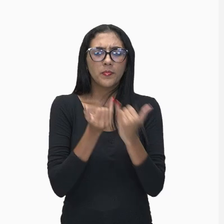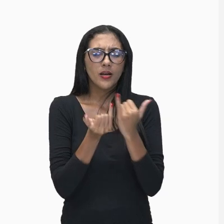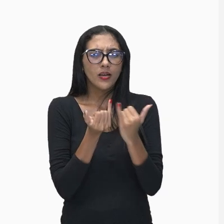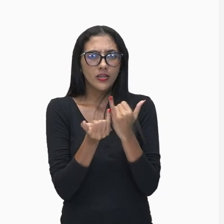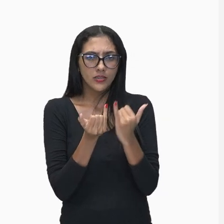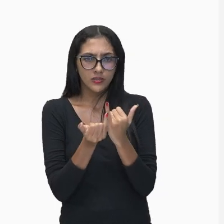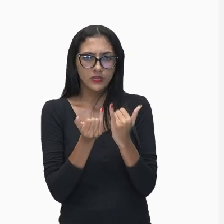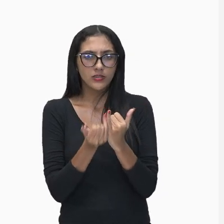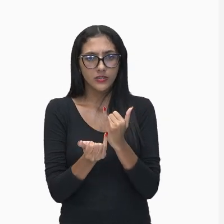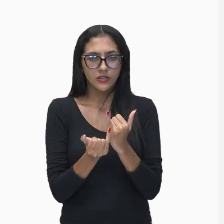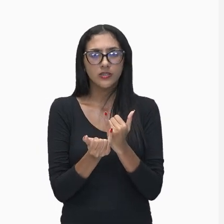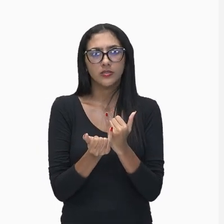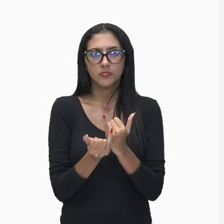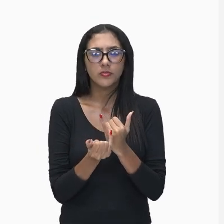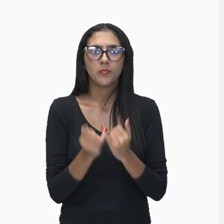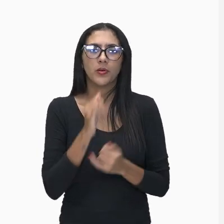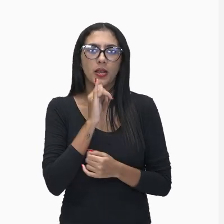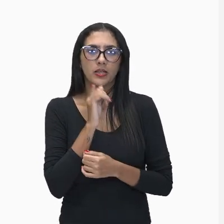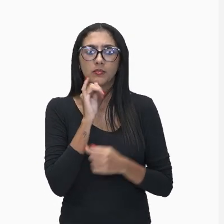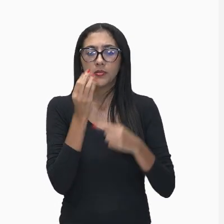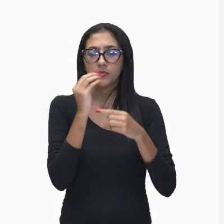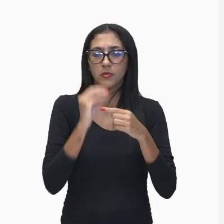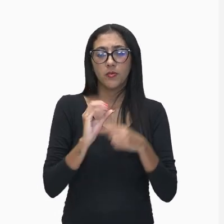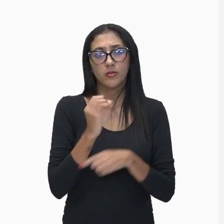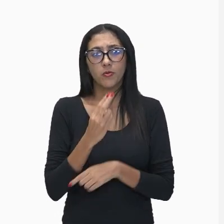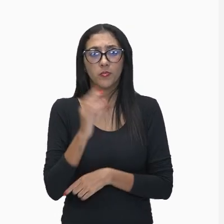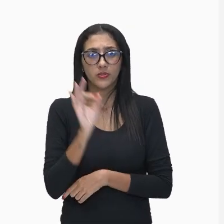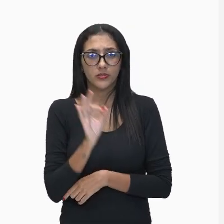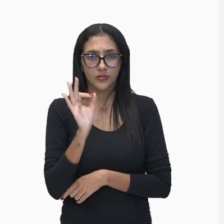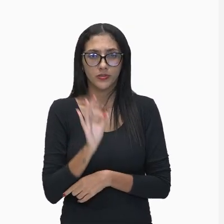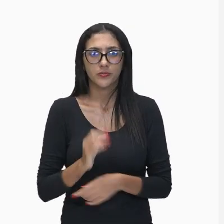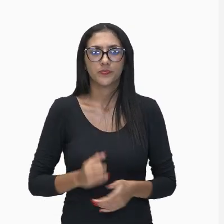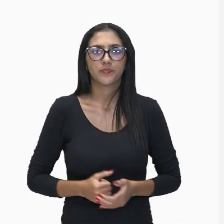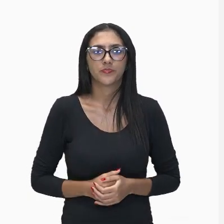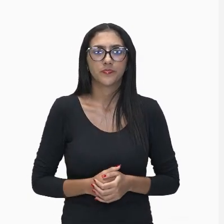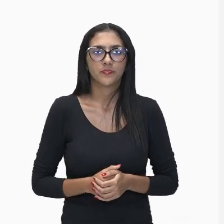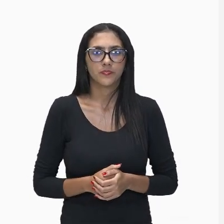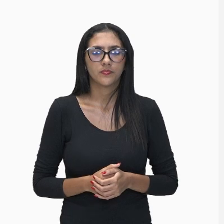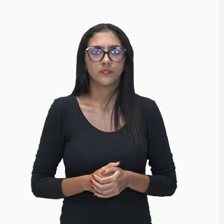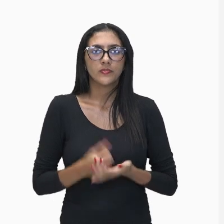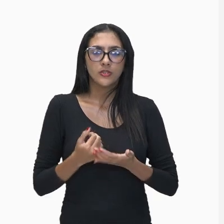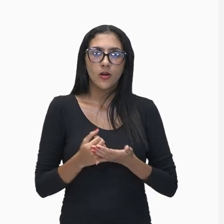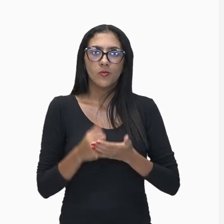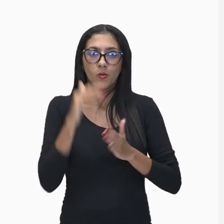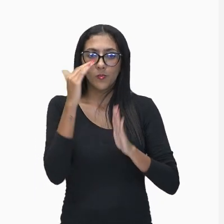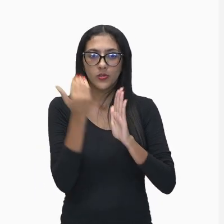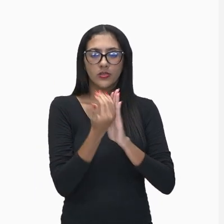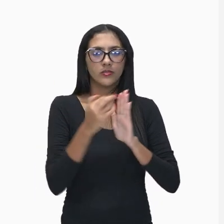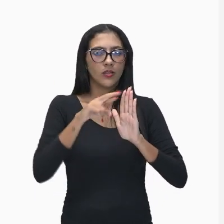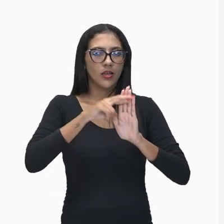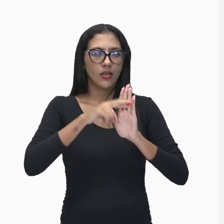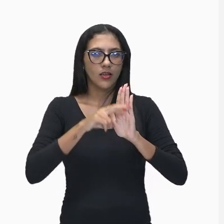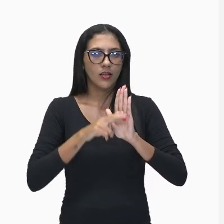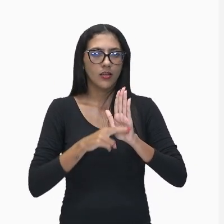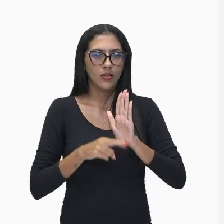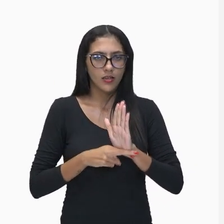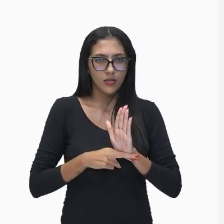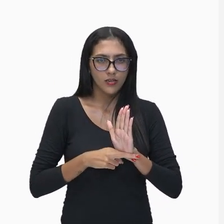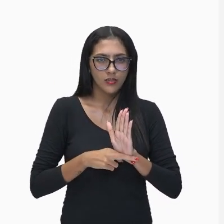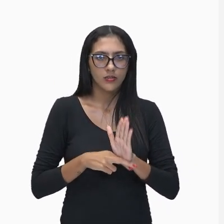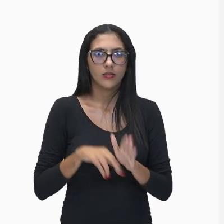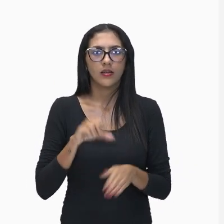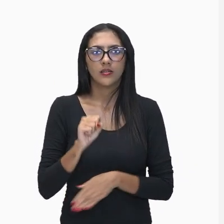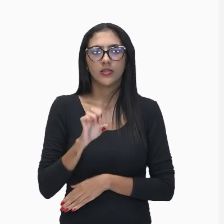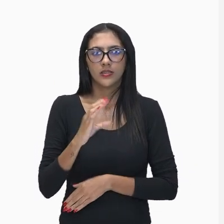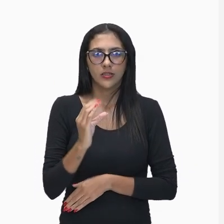termos fracionários, ok? Então, de acordo com o Manual de Comunicação da SECOM, ok? Então, Secretaria de Comunicação do